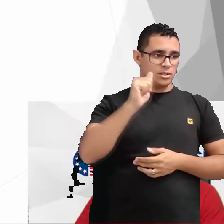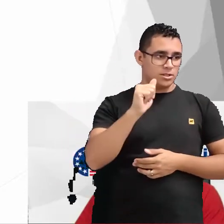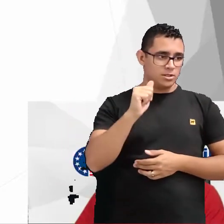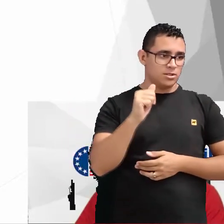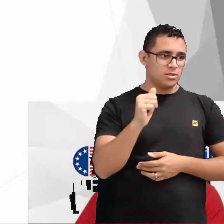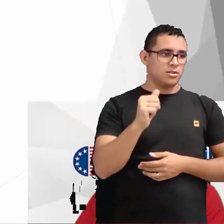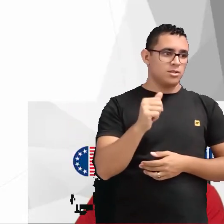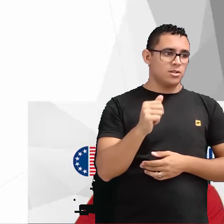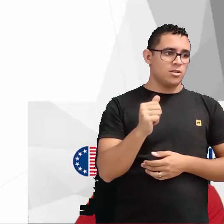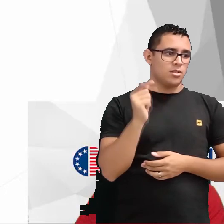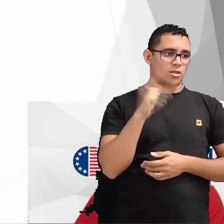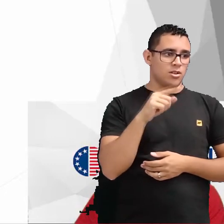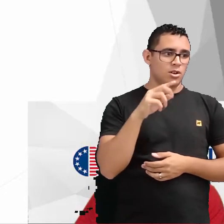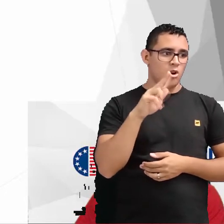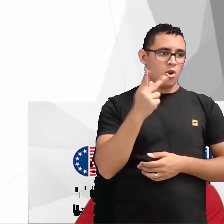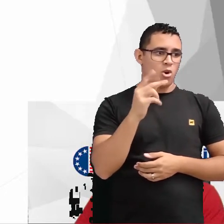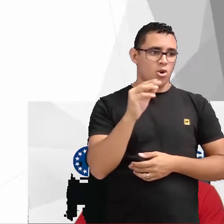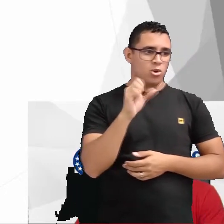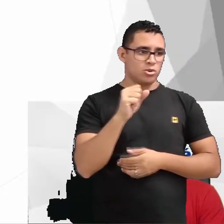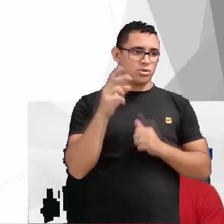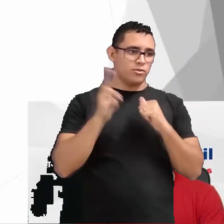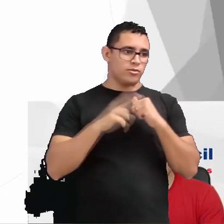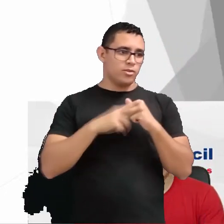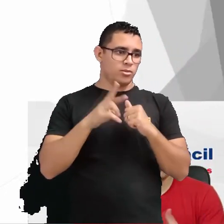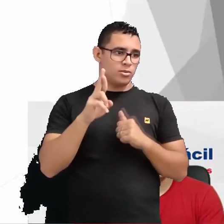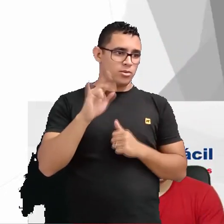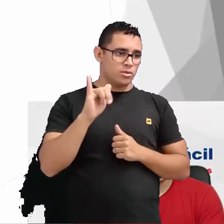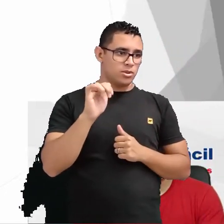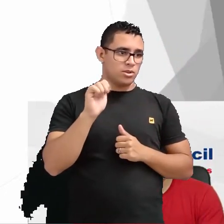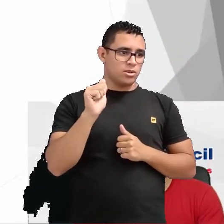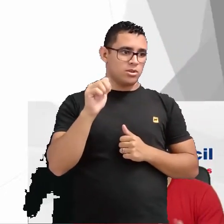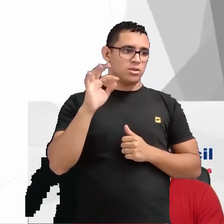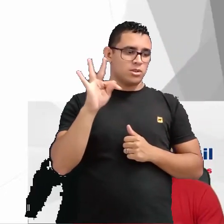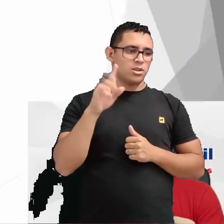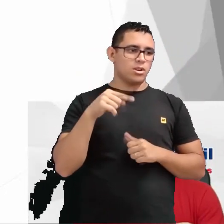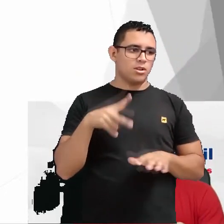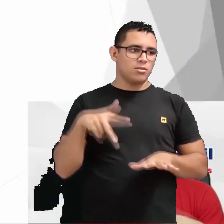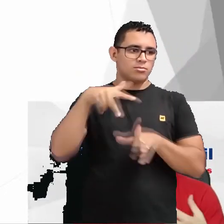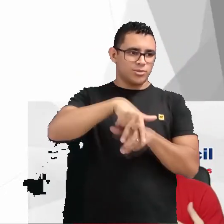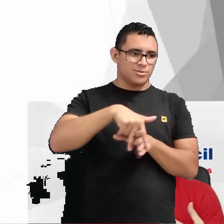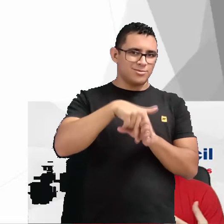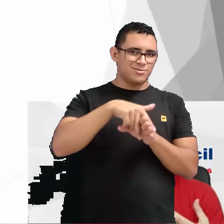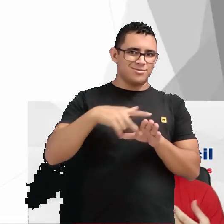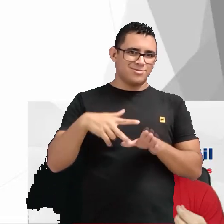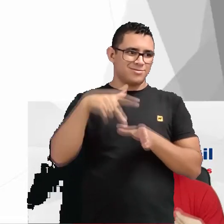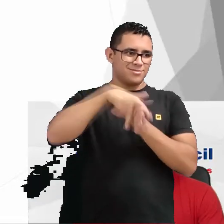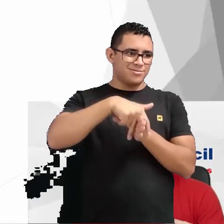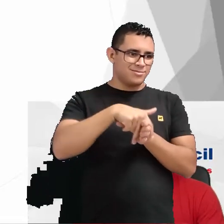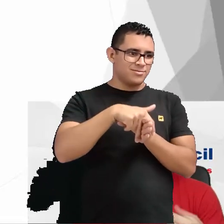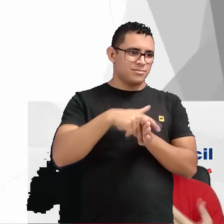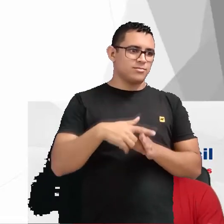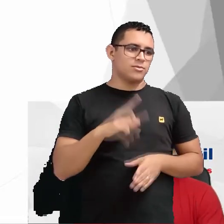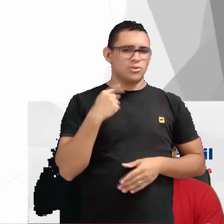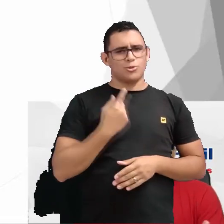horse during her vacation. Então, o verbo aqui é o verbo ride, montar, né? Então, Dana andou, a gente usa mais o